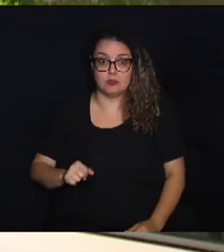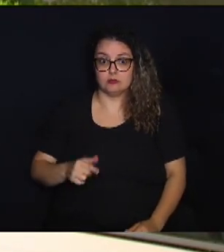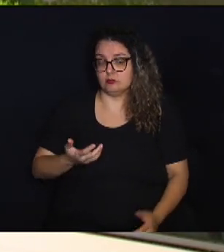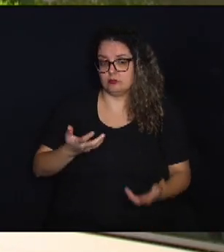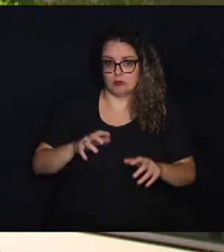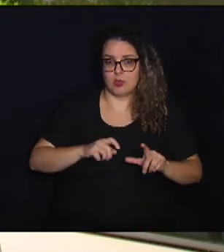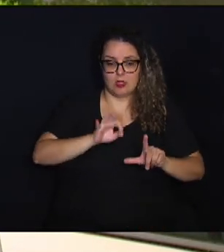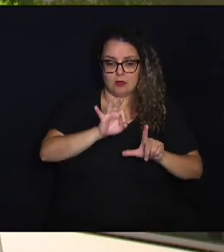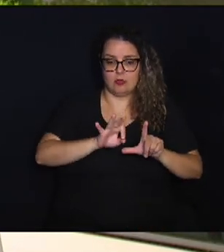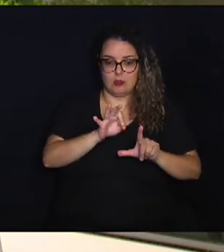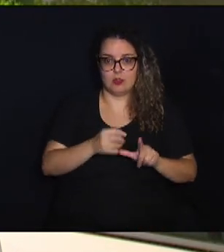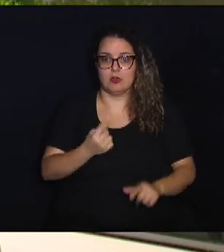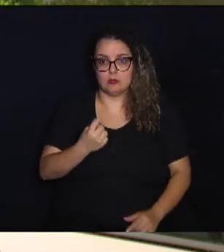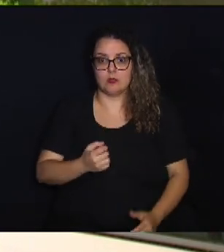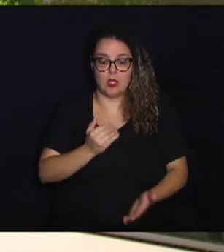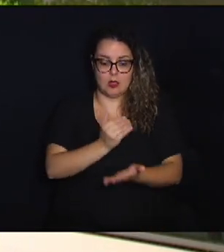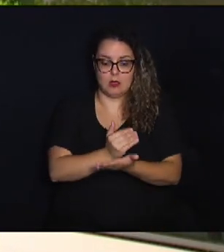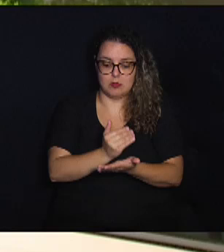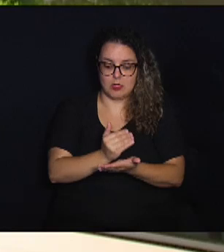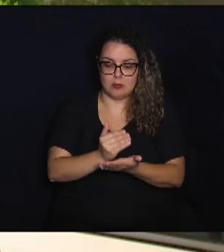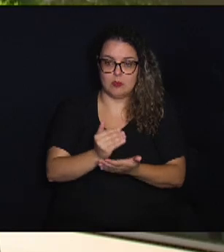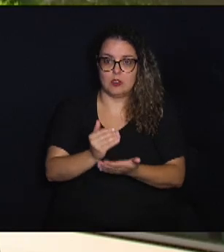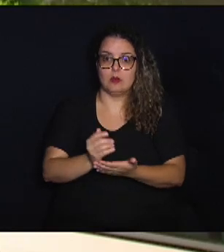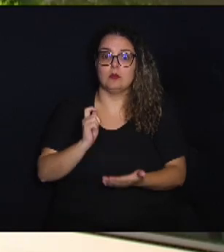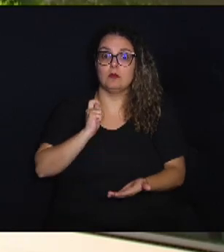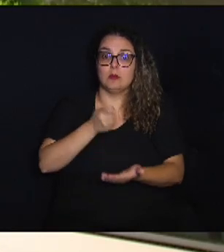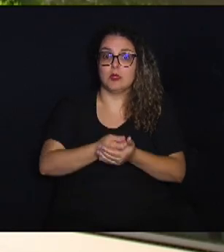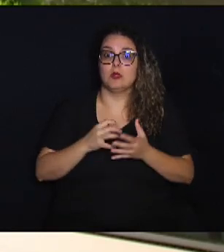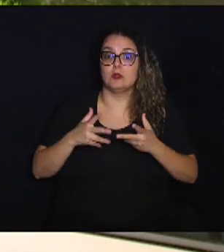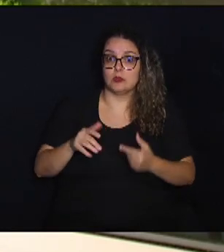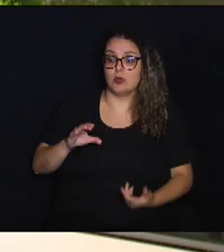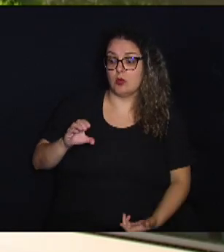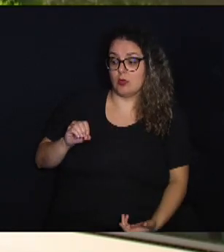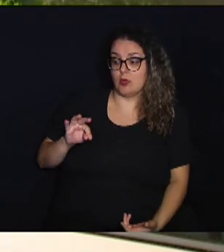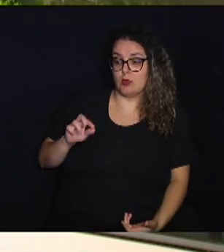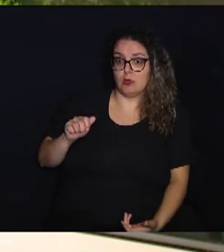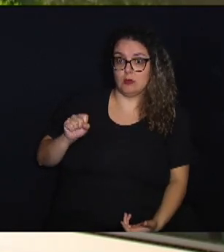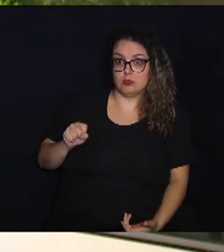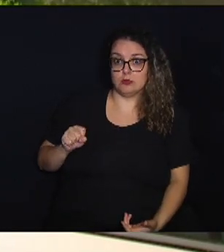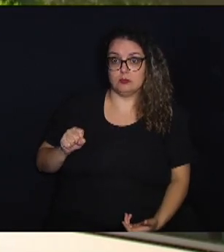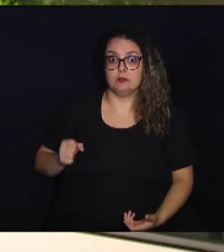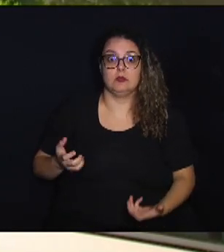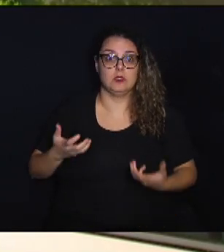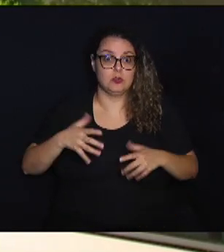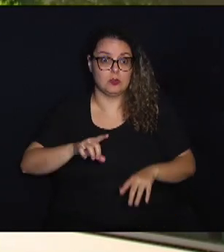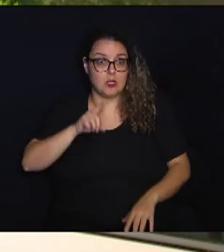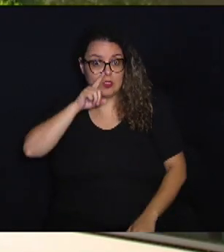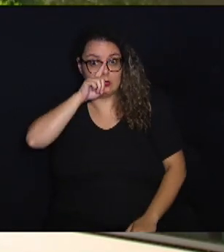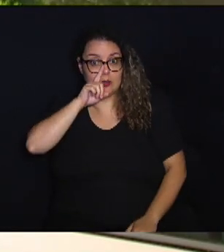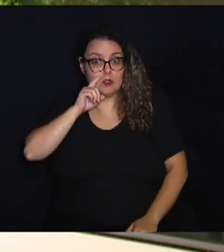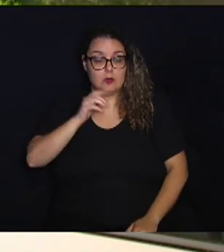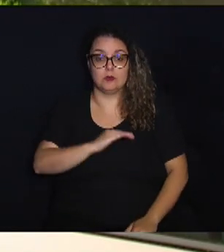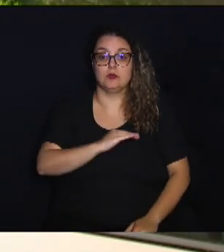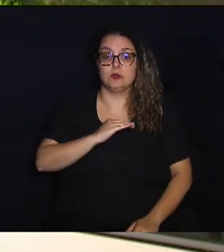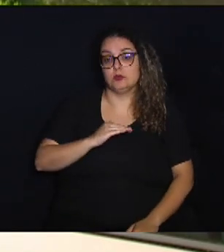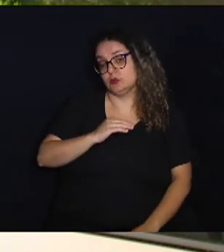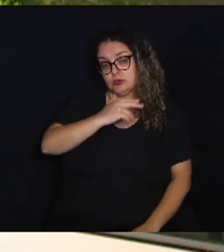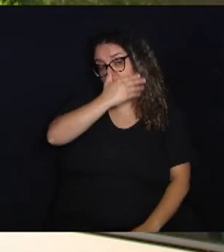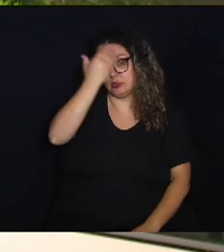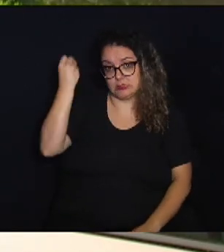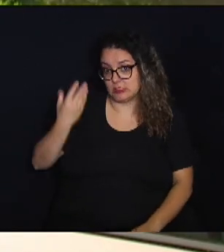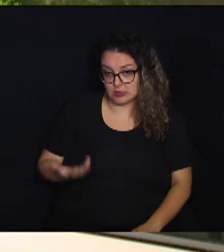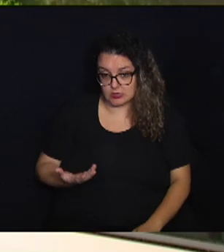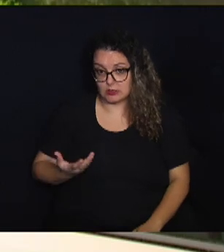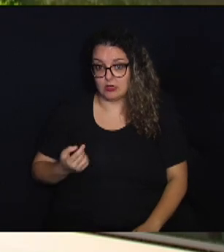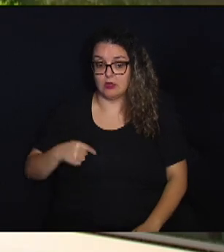e já queira colocar o parcelamento para pagar todas as cotas, mas não queira correr o risco de esquecer, vai no seu banco e